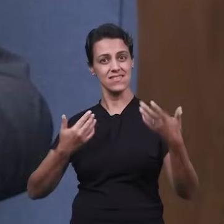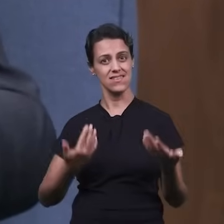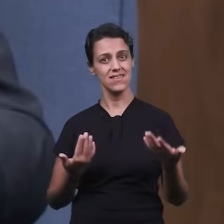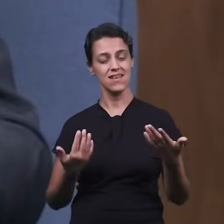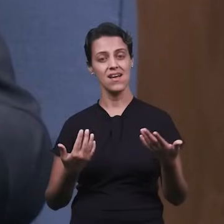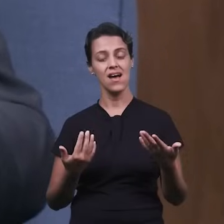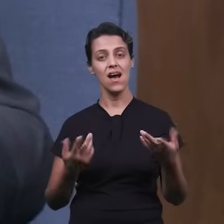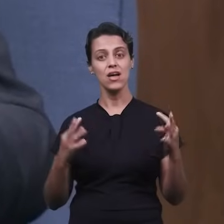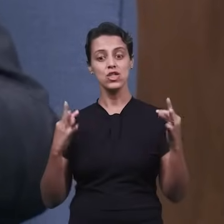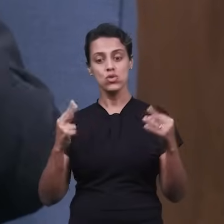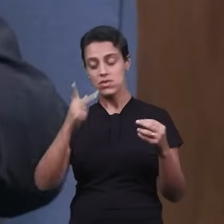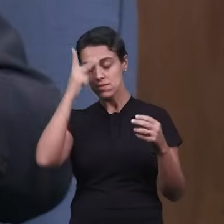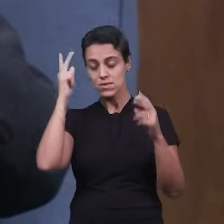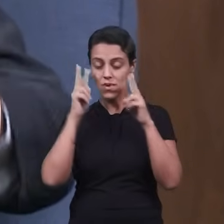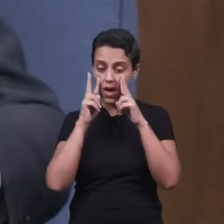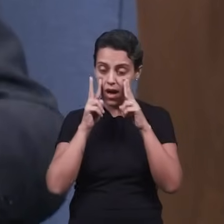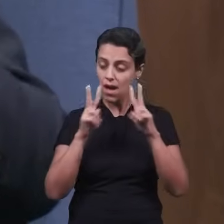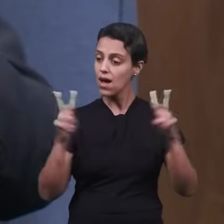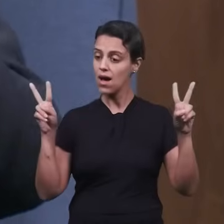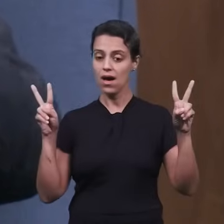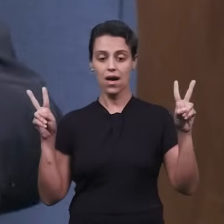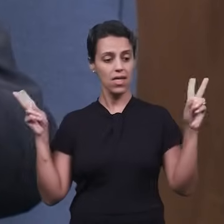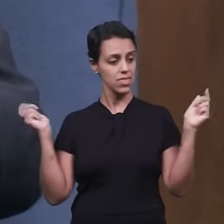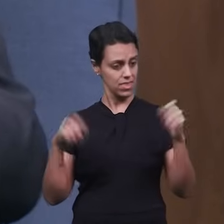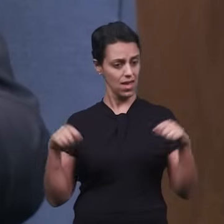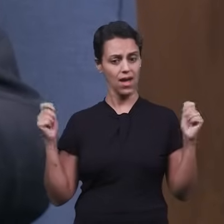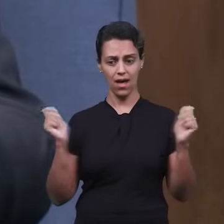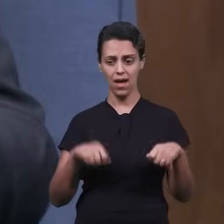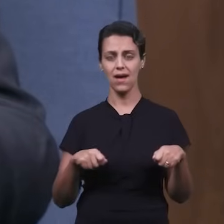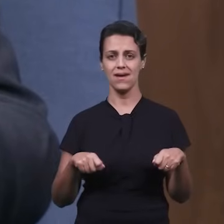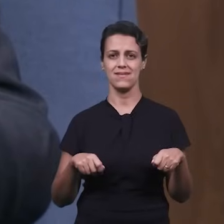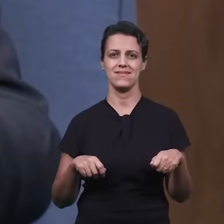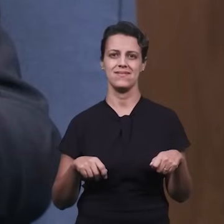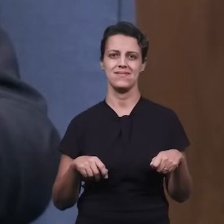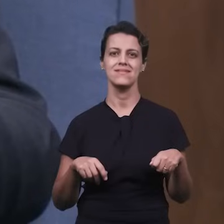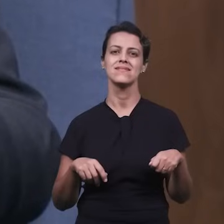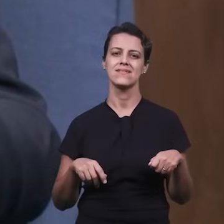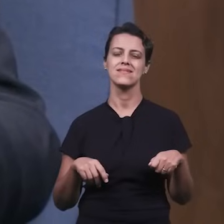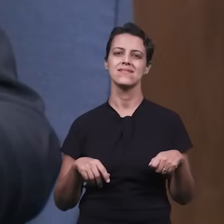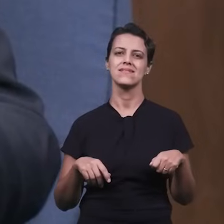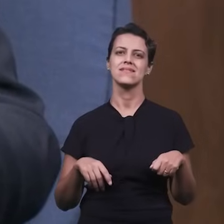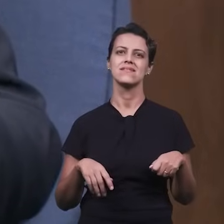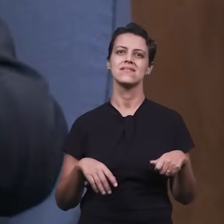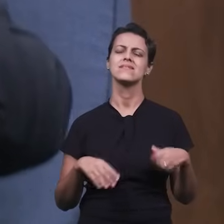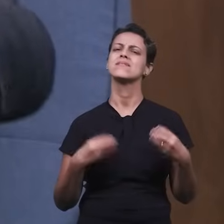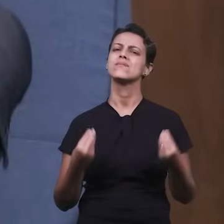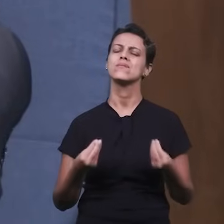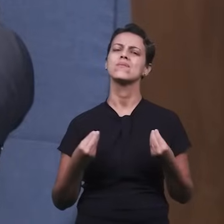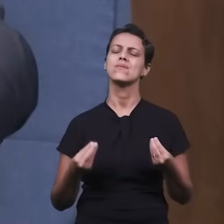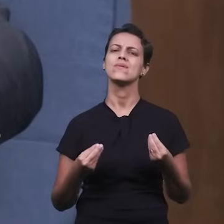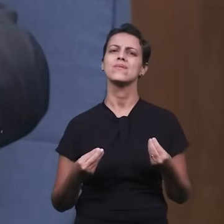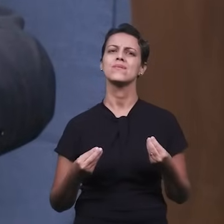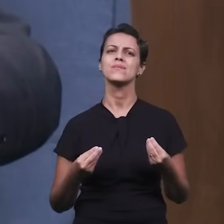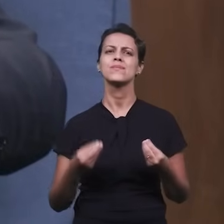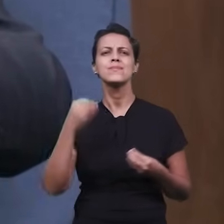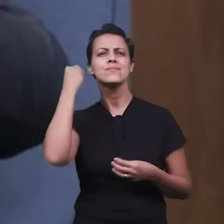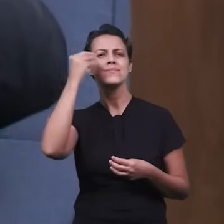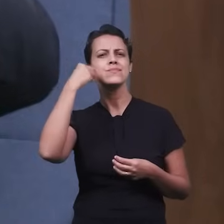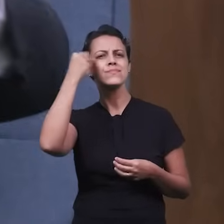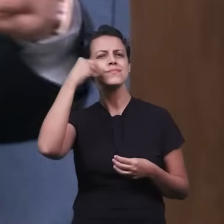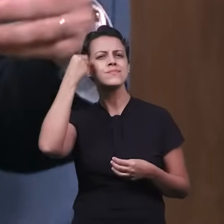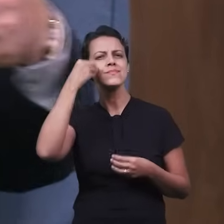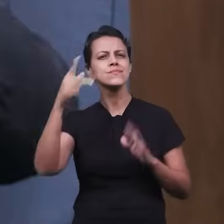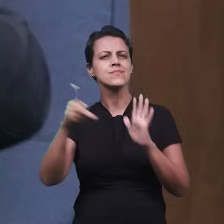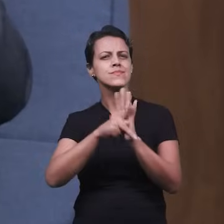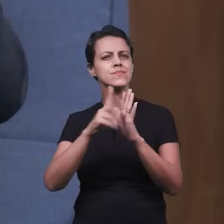gente pode perceber isso e, eventualmente, na sua resposta, a primeira experiência para